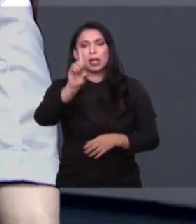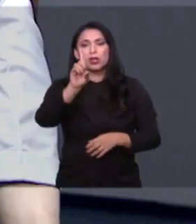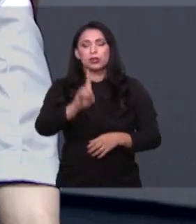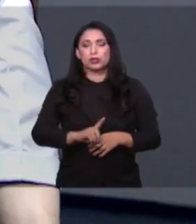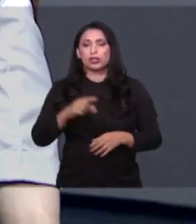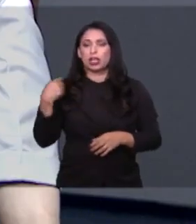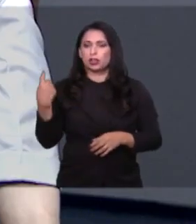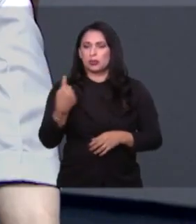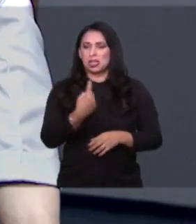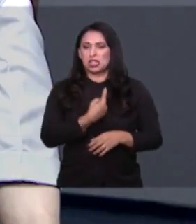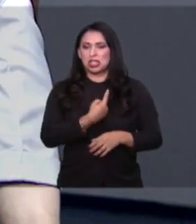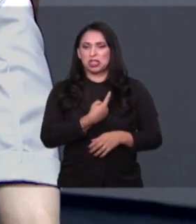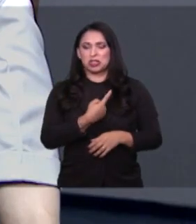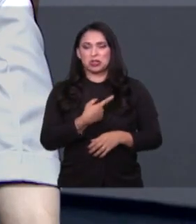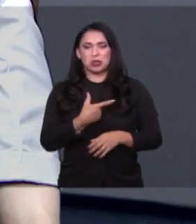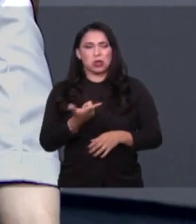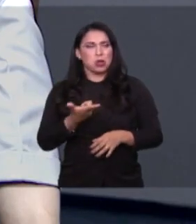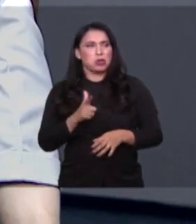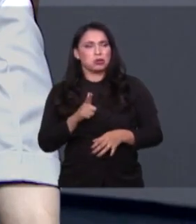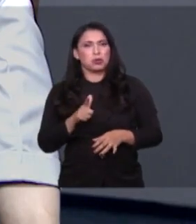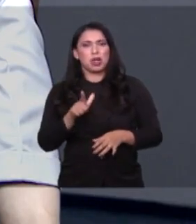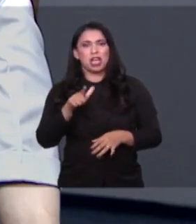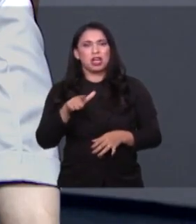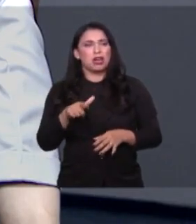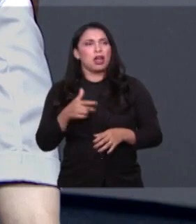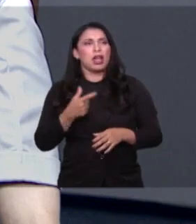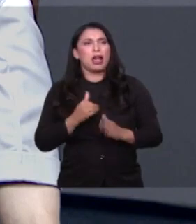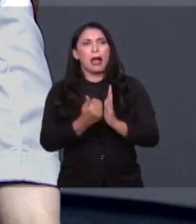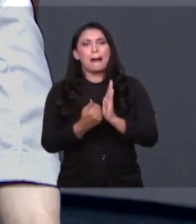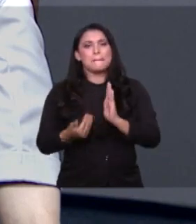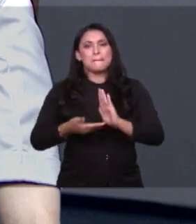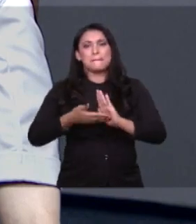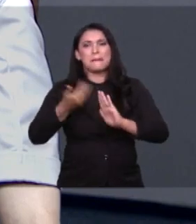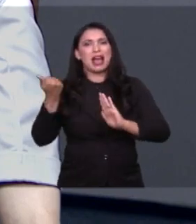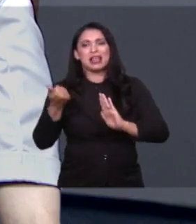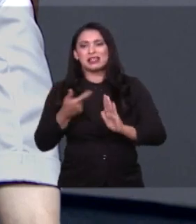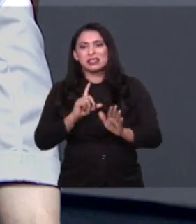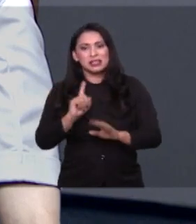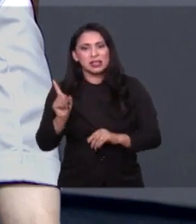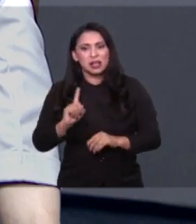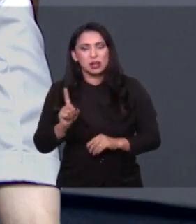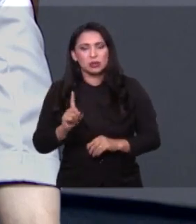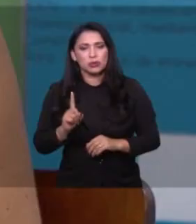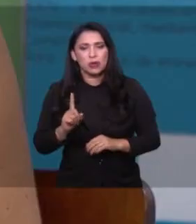é luxo. Eu costumo dizer, não é o luxo, não é